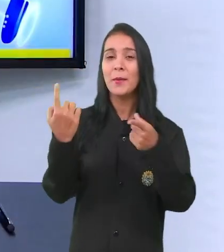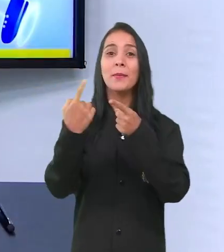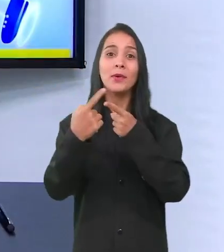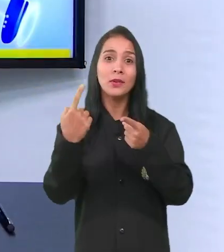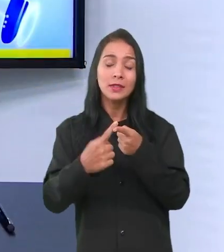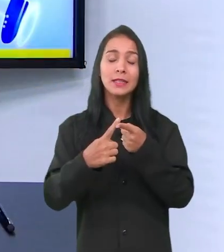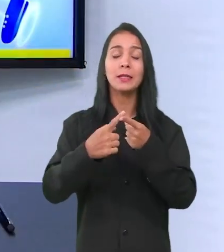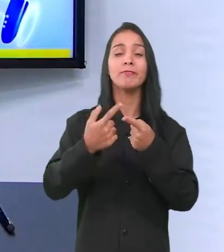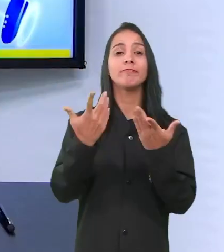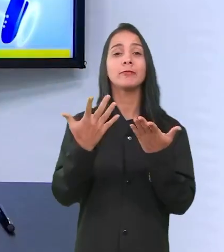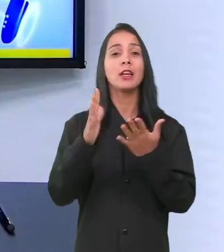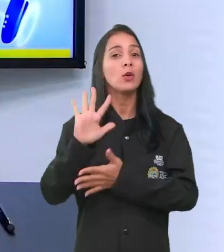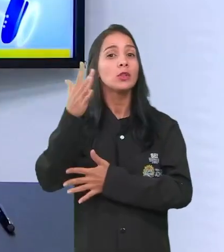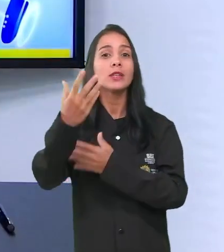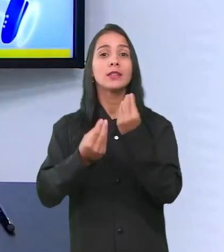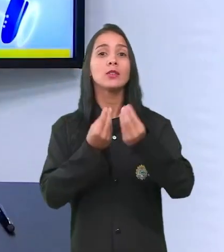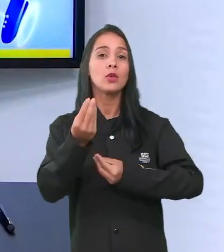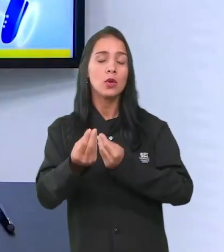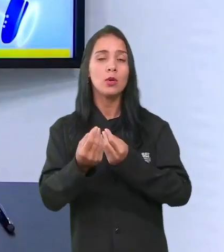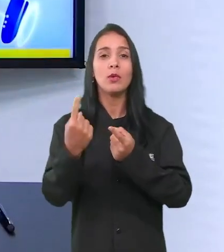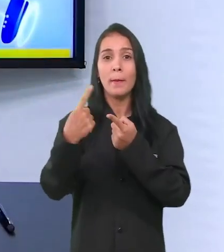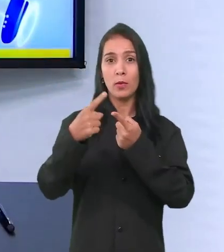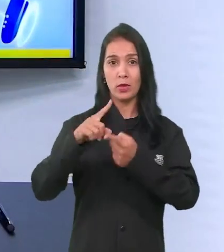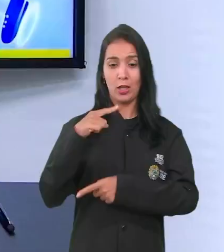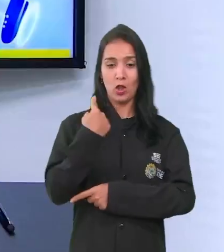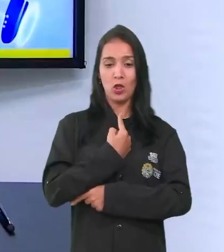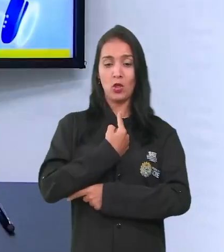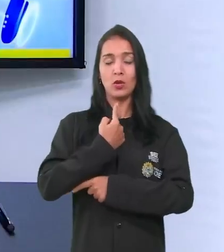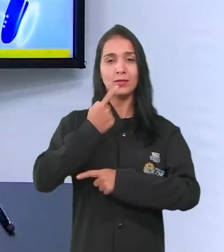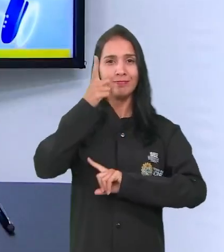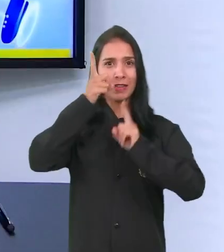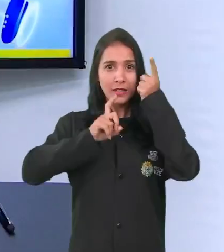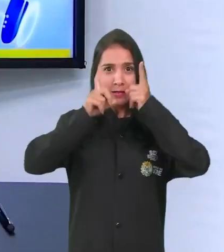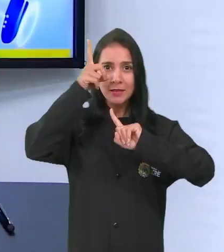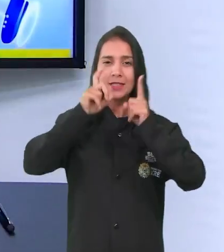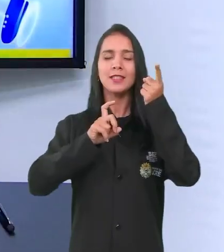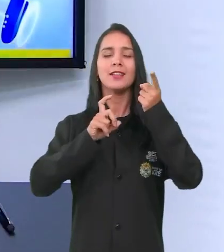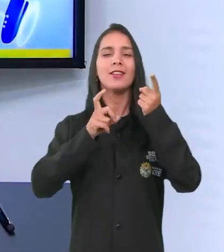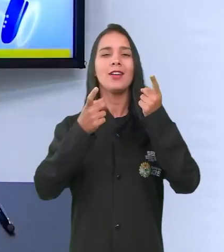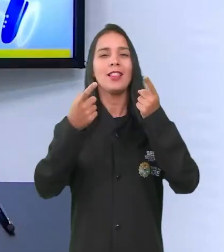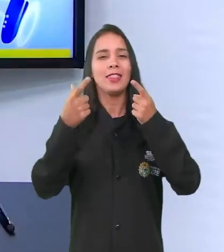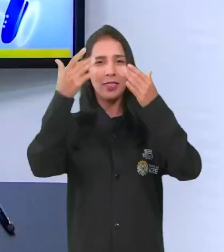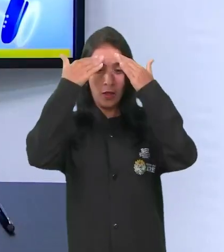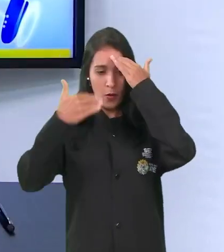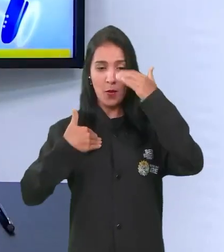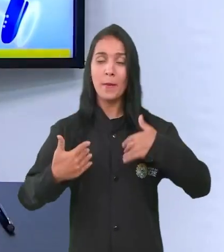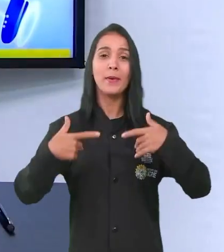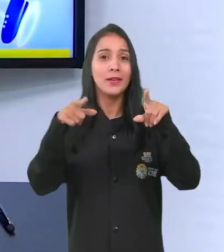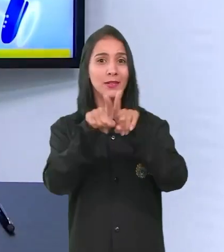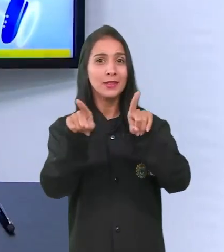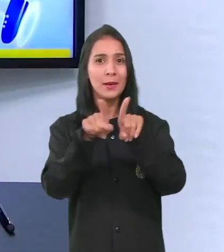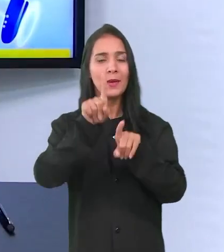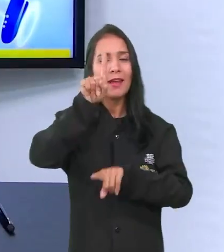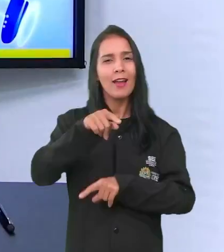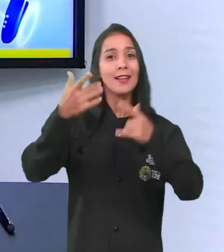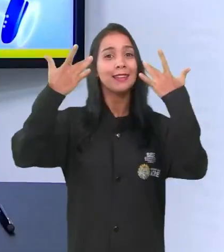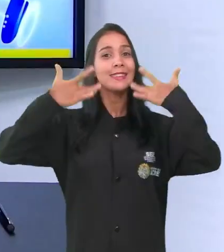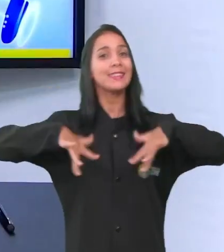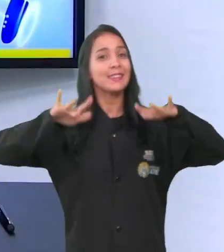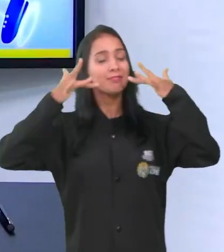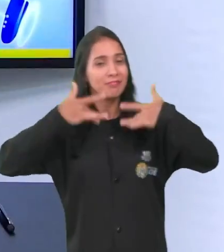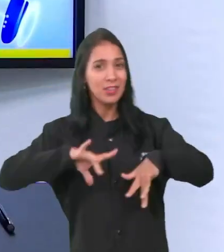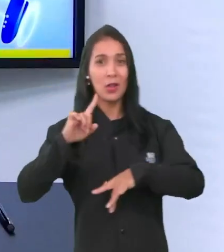isso acontece? Porque a expressão facial, a expressão corporal, ela é muito natural, ela